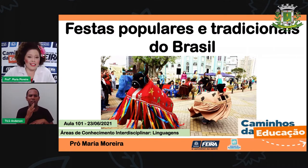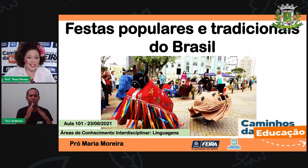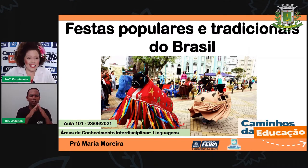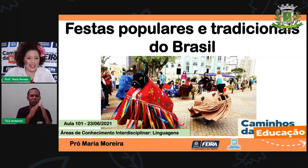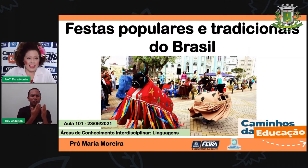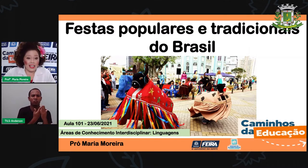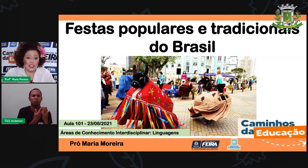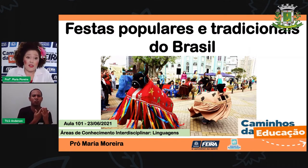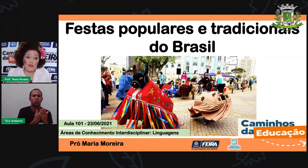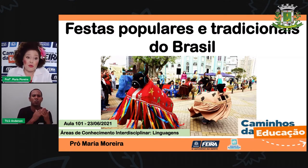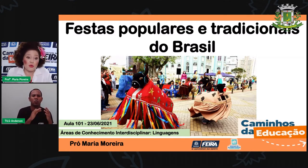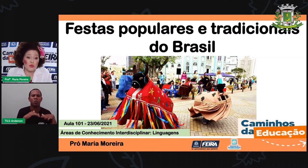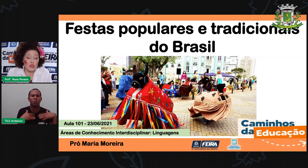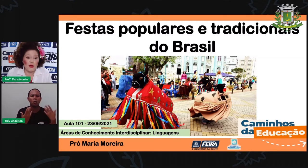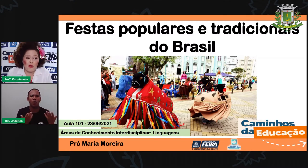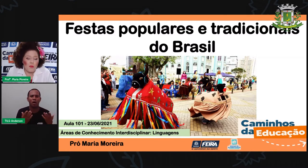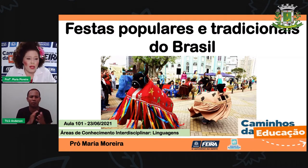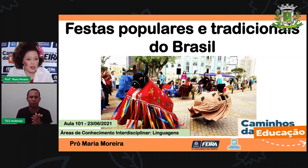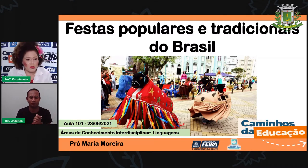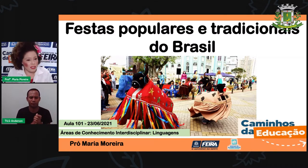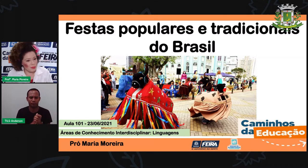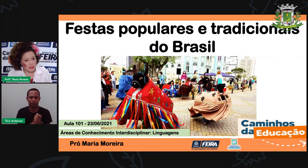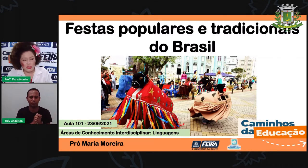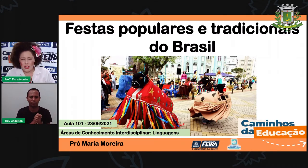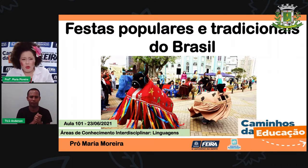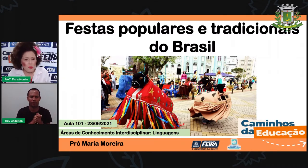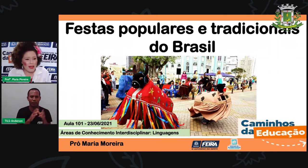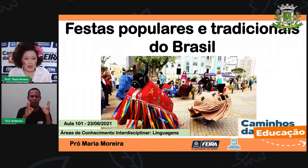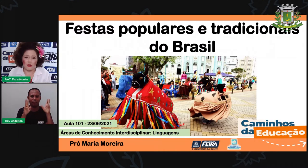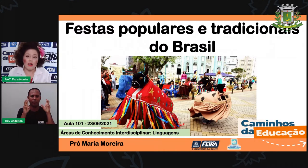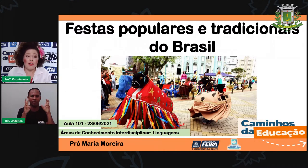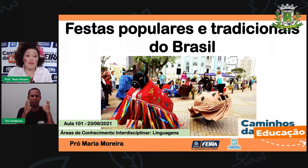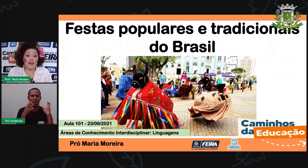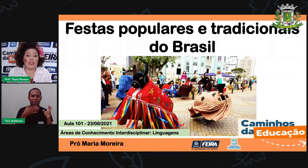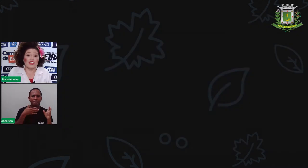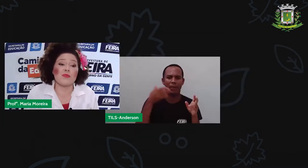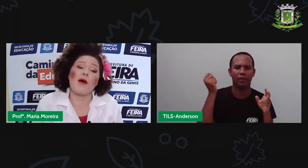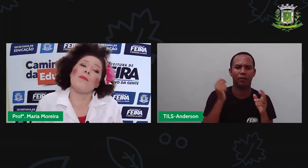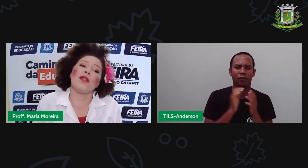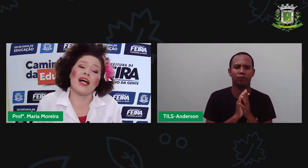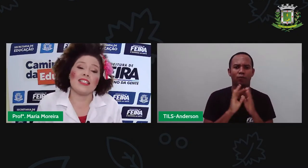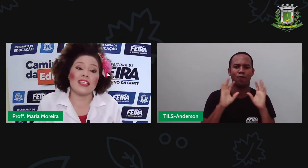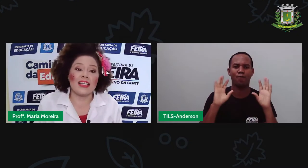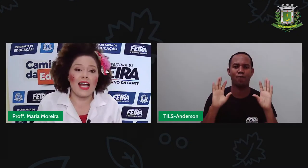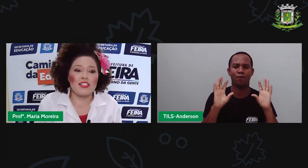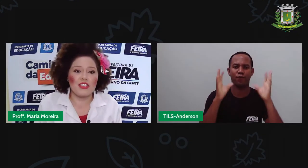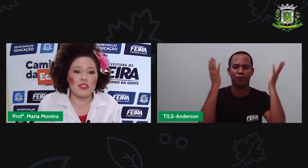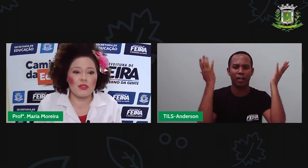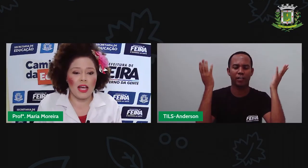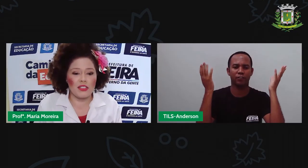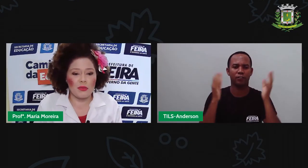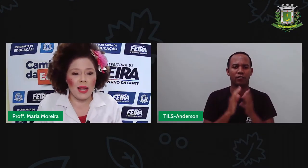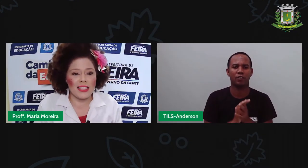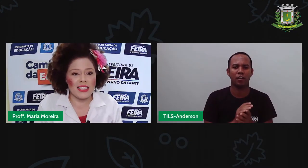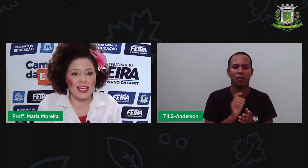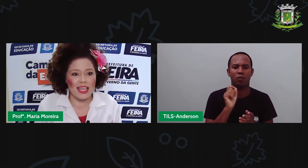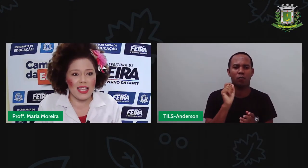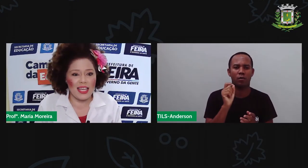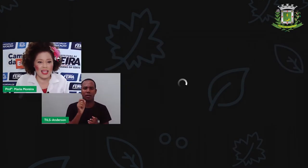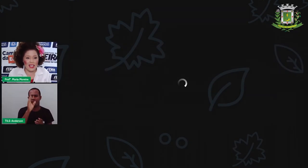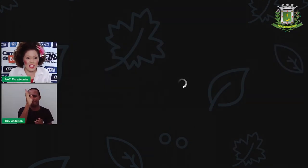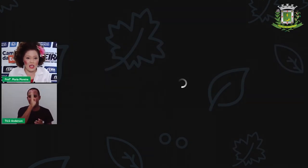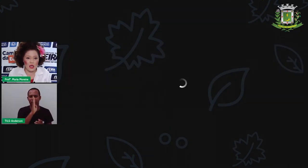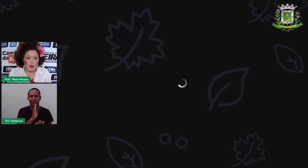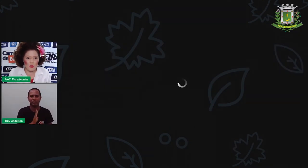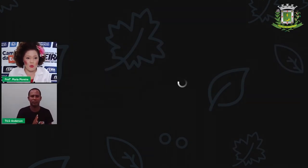Linguagens! E vamos continuar com o melhor tema, gente. O melhor. Festas populares e tradicionais do Brasil!